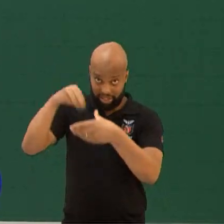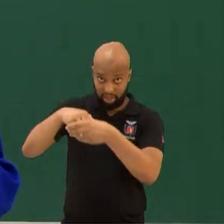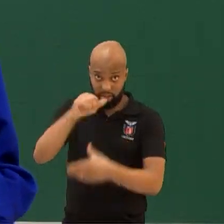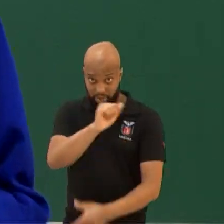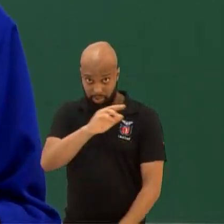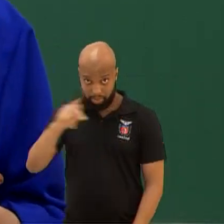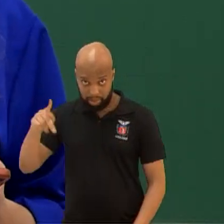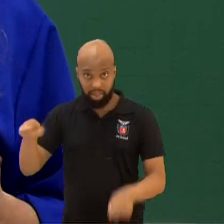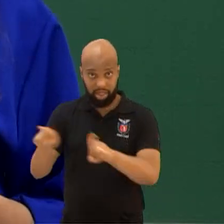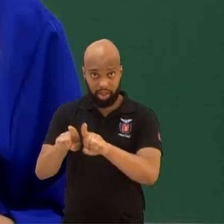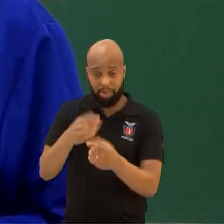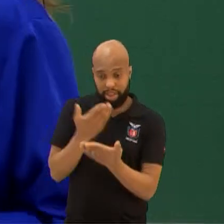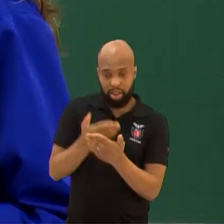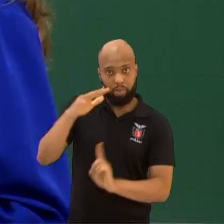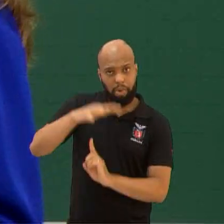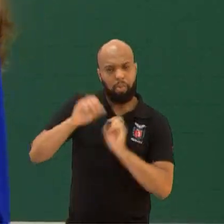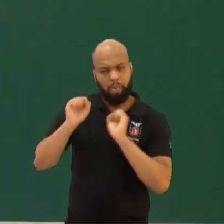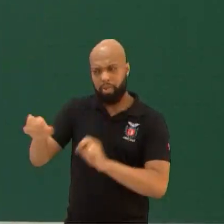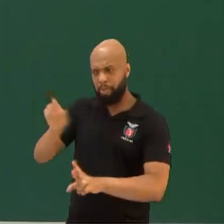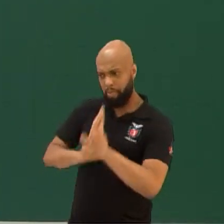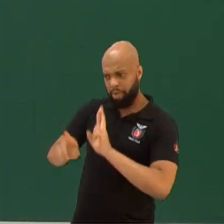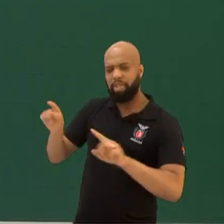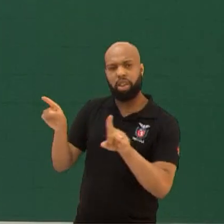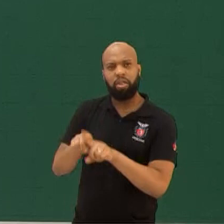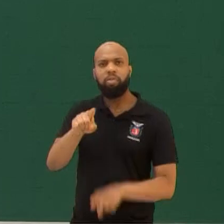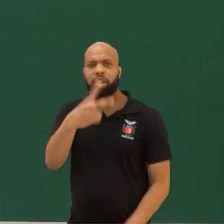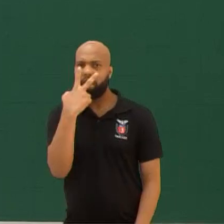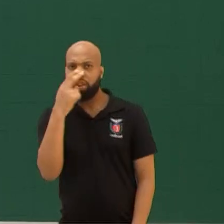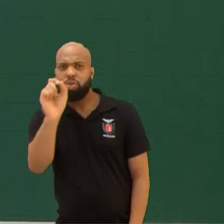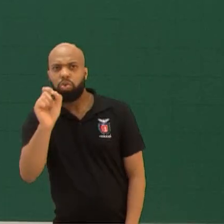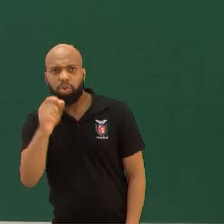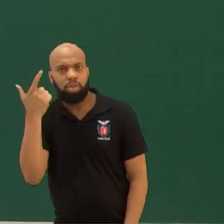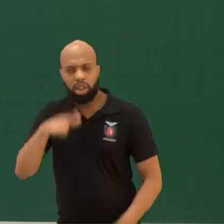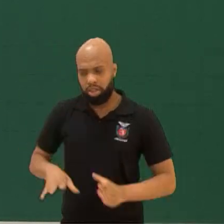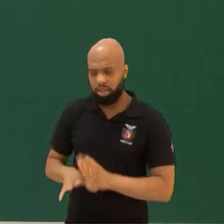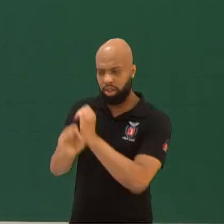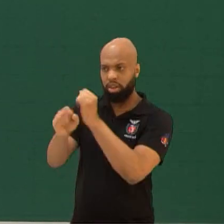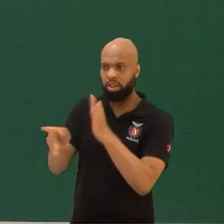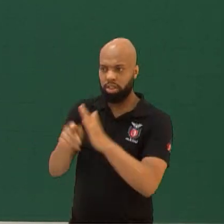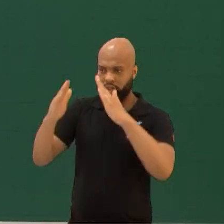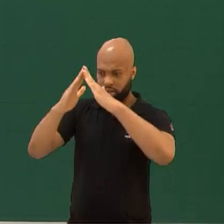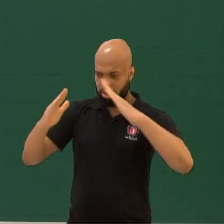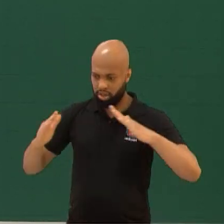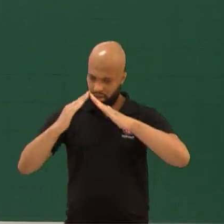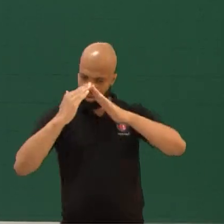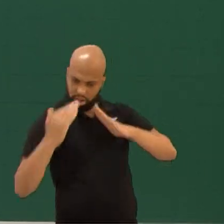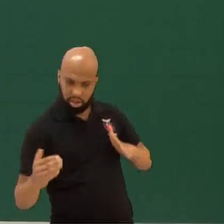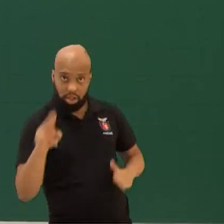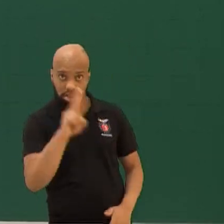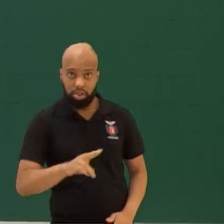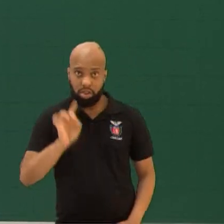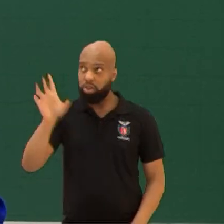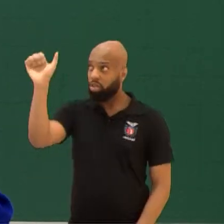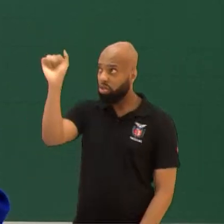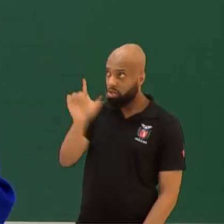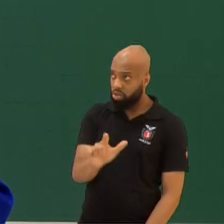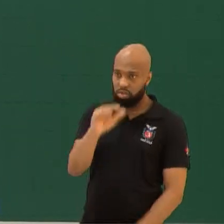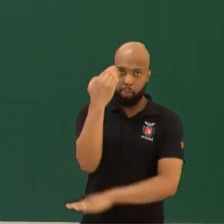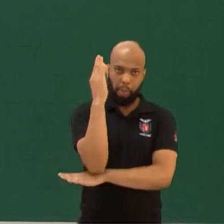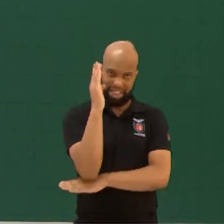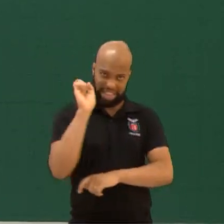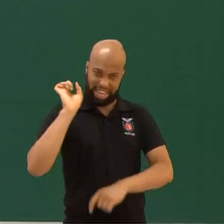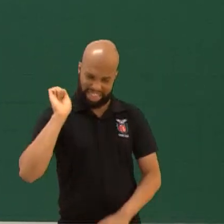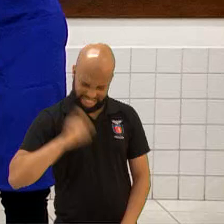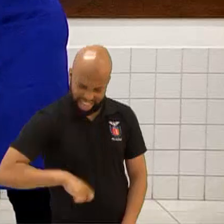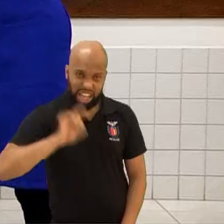Paraná, também responde aí para a gente. O que, que vocês acham? Ele calculou a altura das pirâmides usando só a luz do sol e uma estaca. É